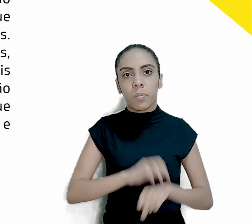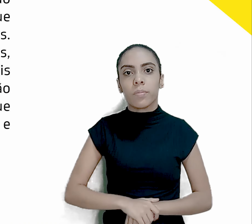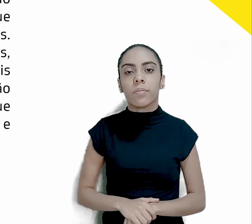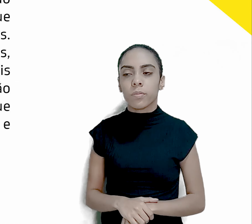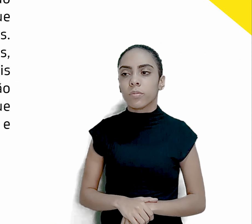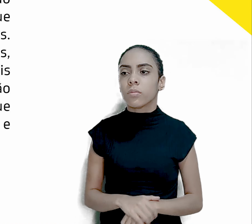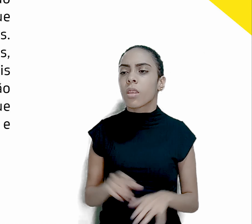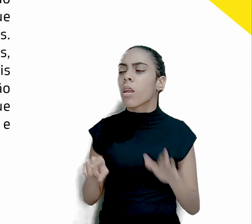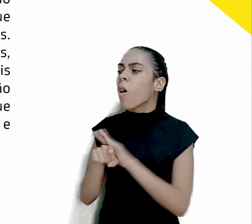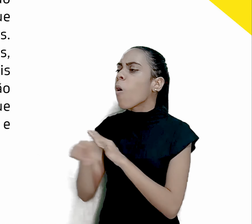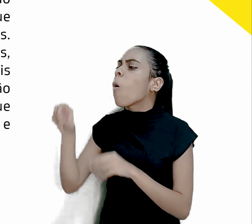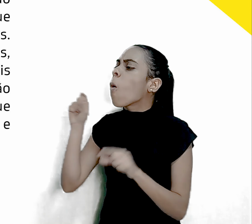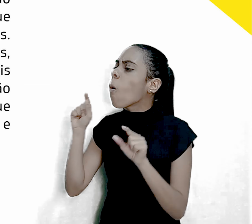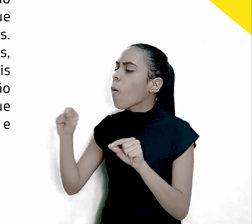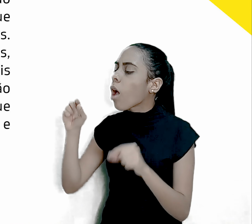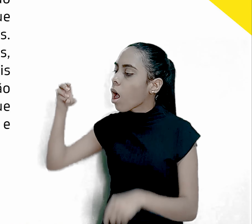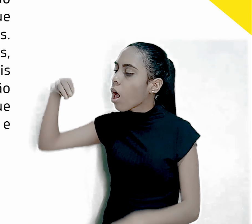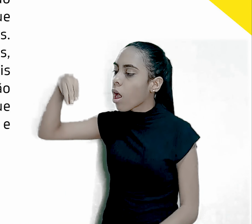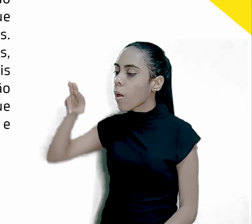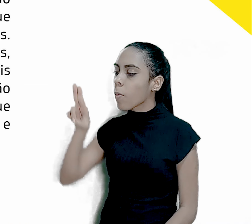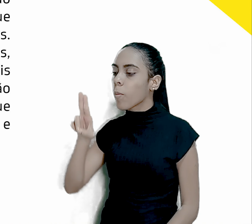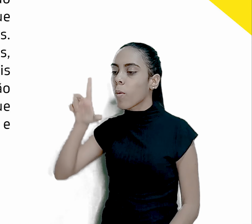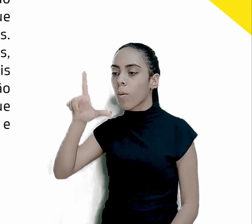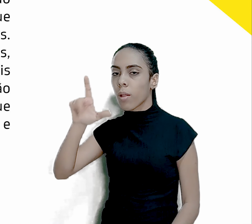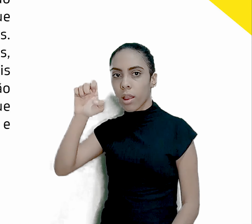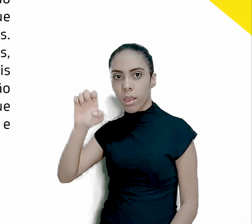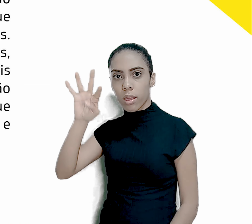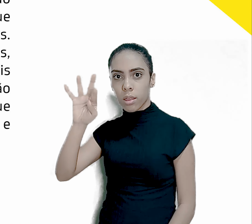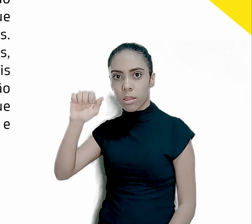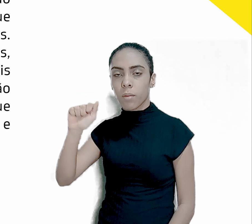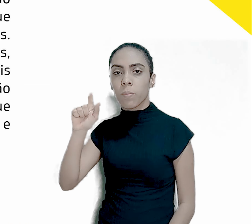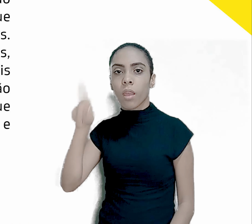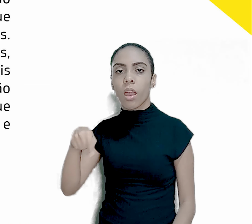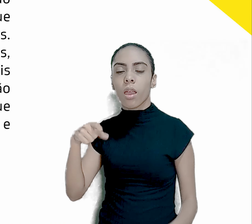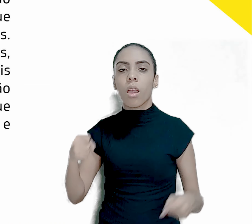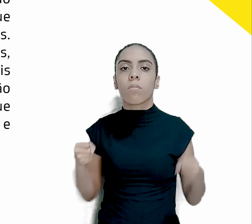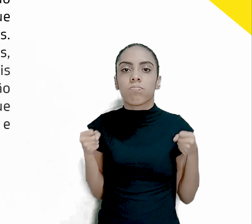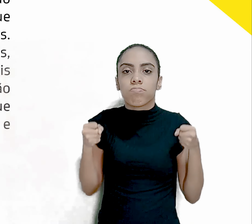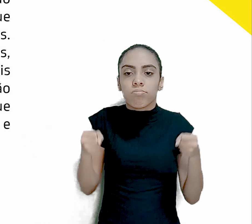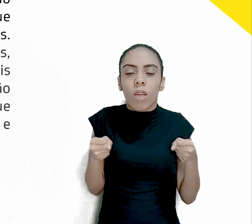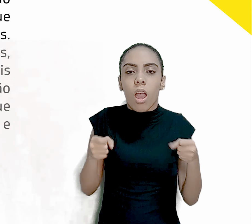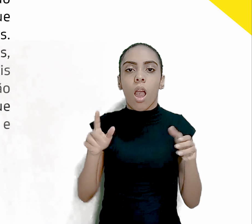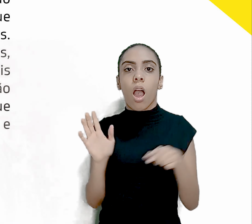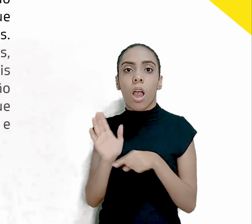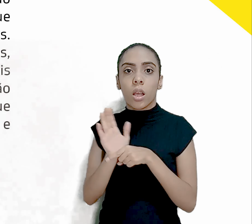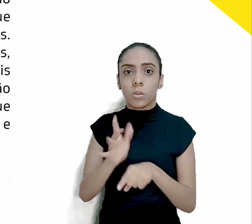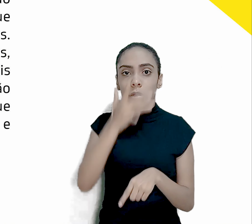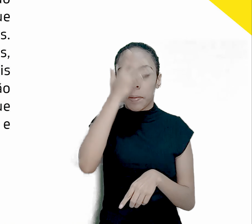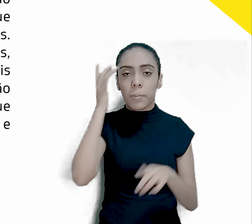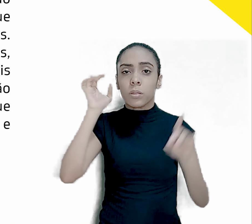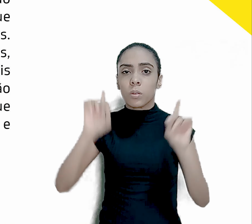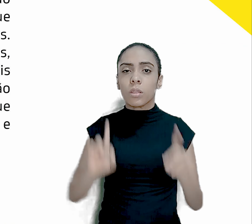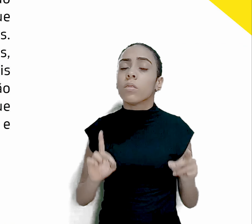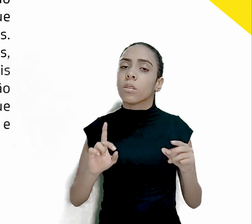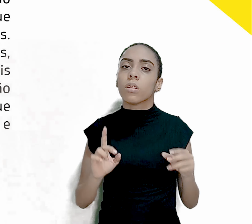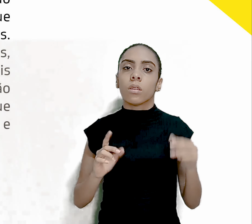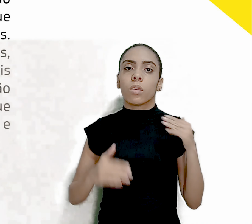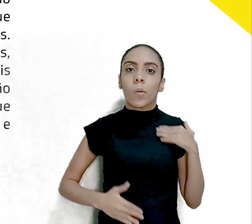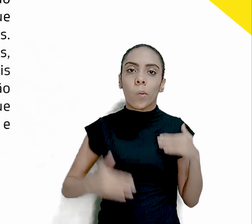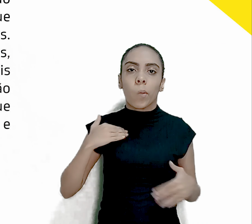O que são muletas? São suportes que facilitam a locomoção da pessoa com deficiência Elas também são uma